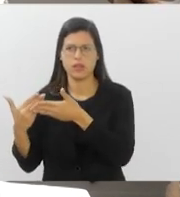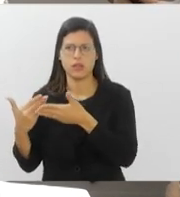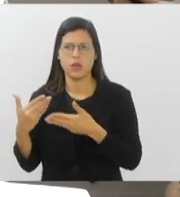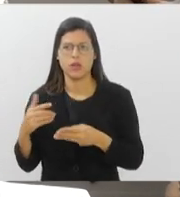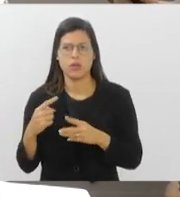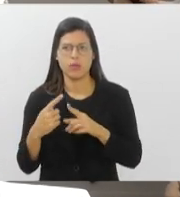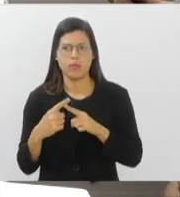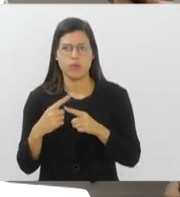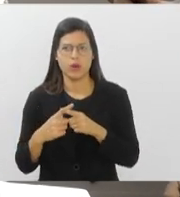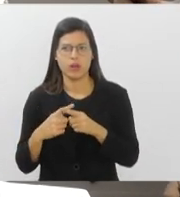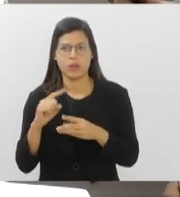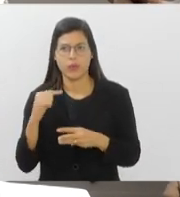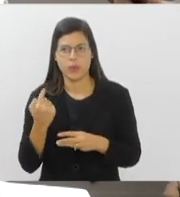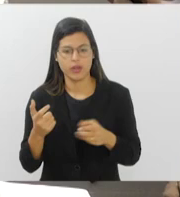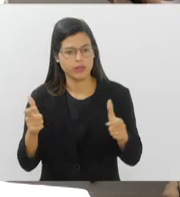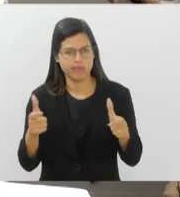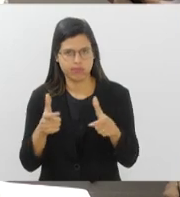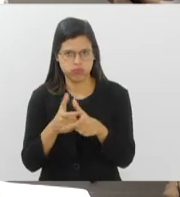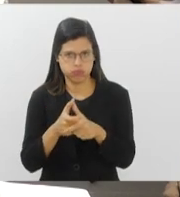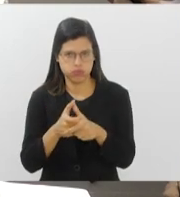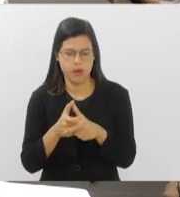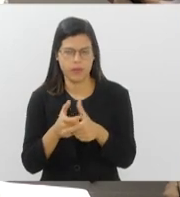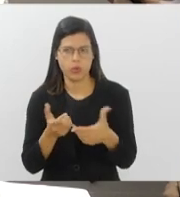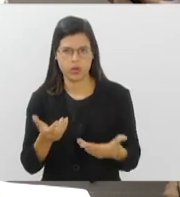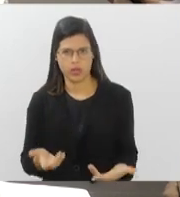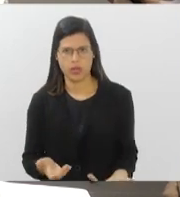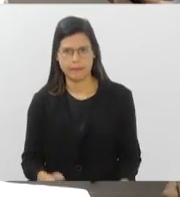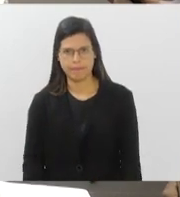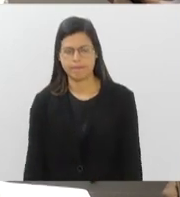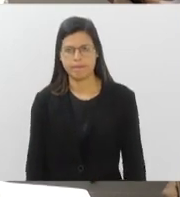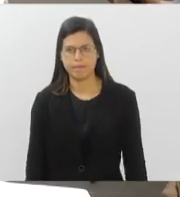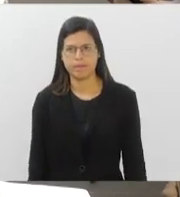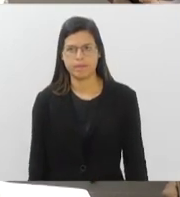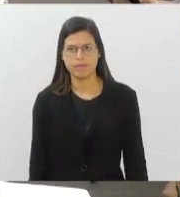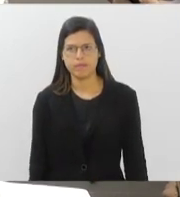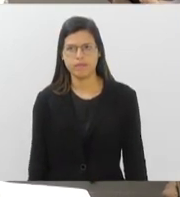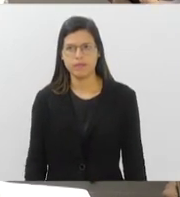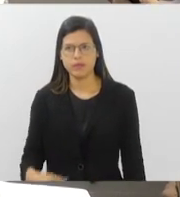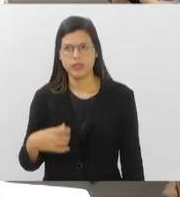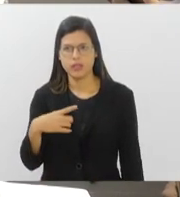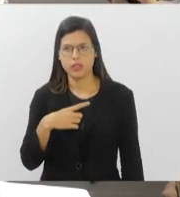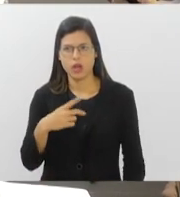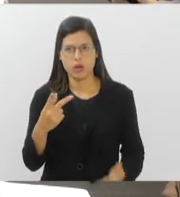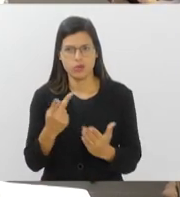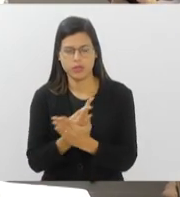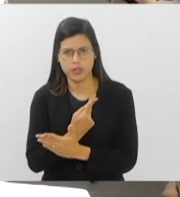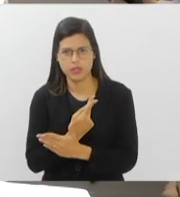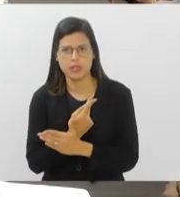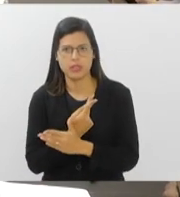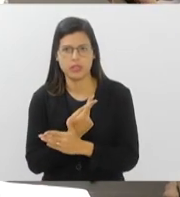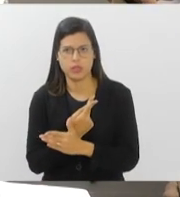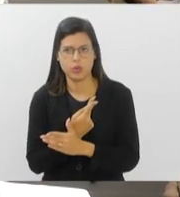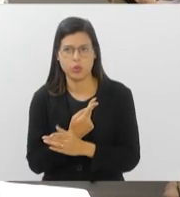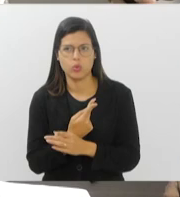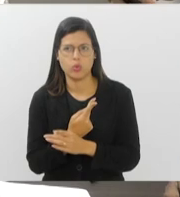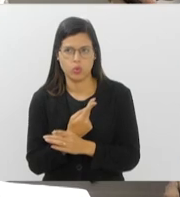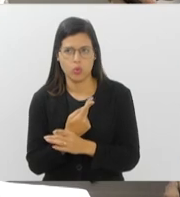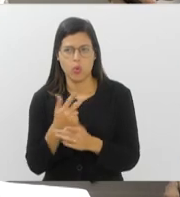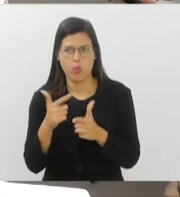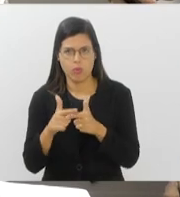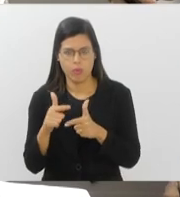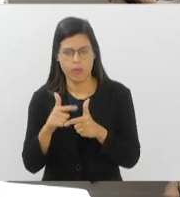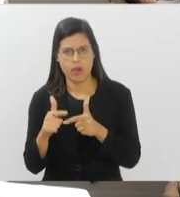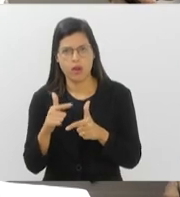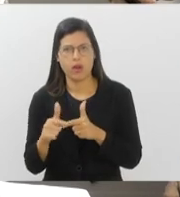éramos minoria, mas nesse caso específico tinha tido um acidente que matou um